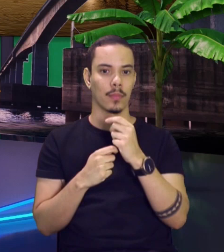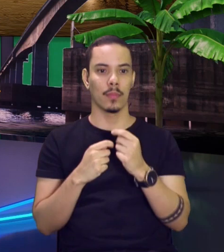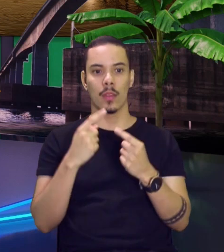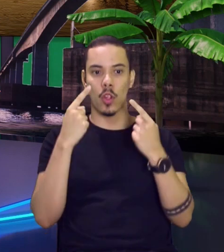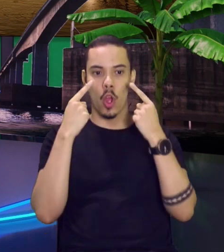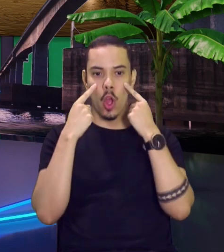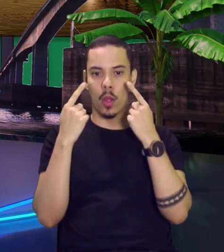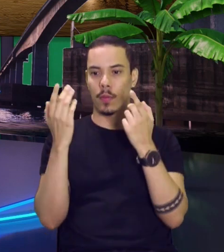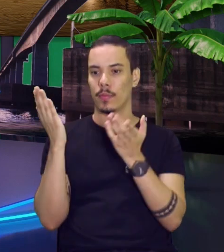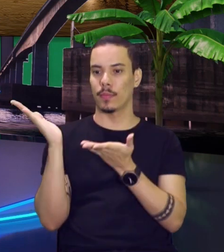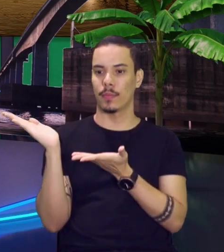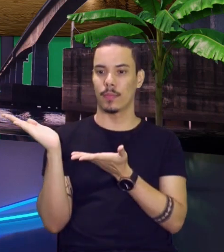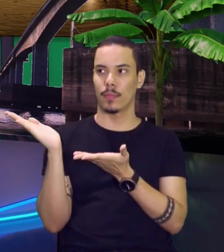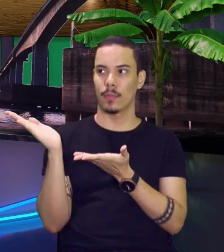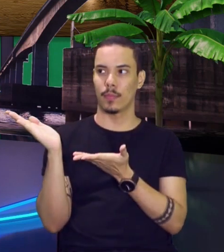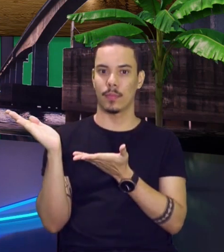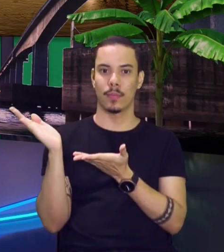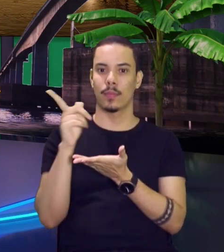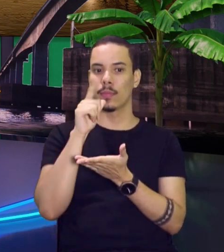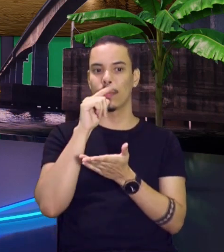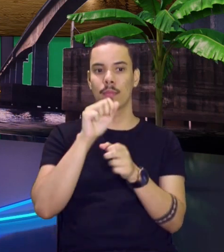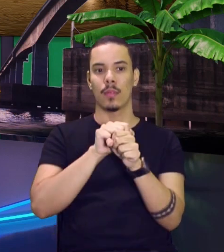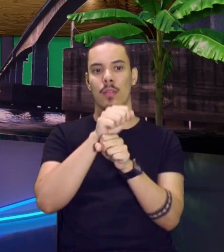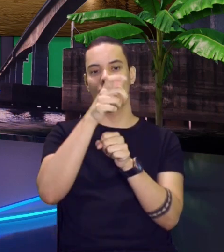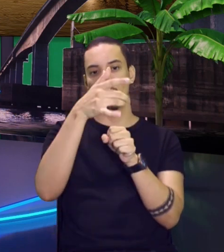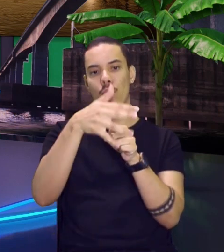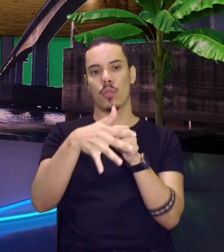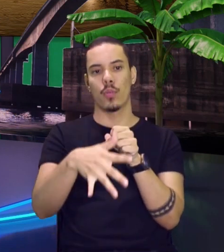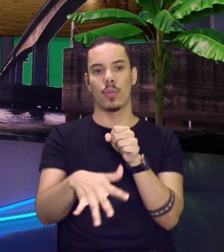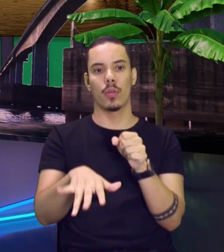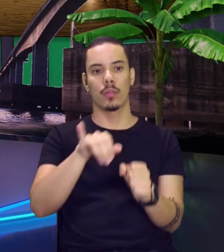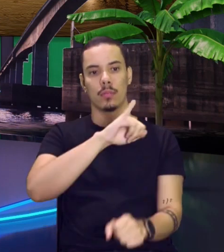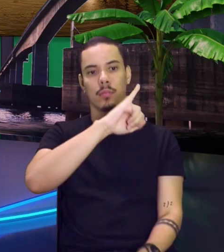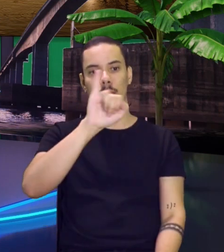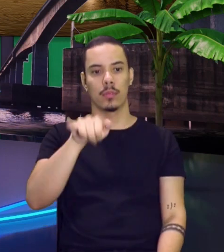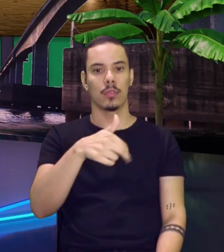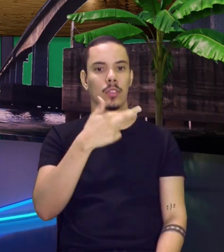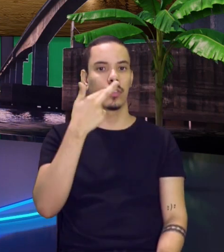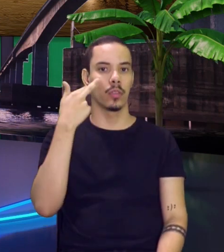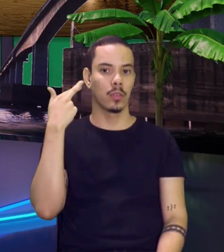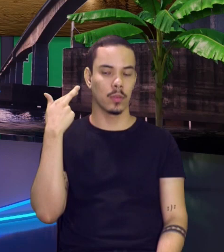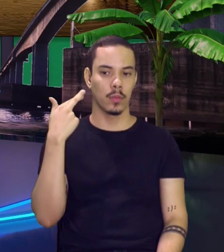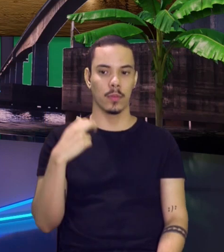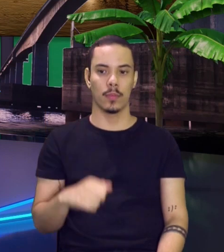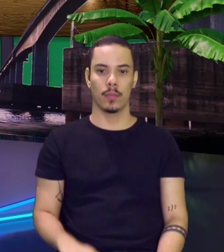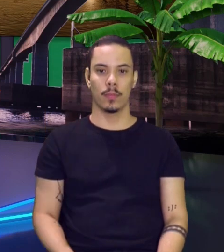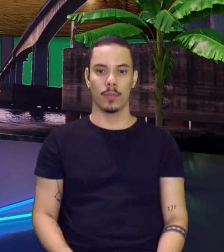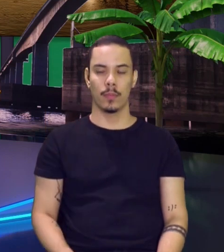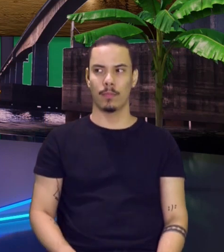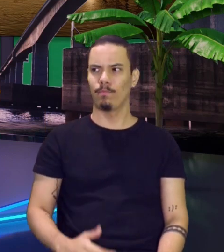nessa nossa cachoeira no município de Jaru, tá?